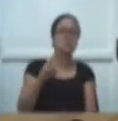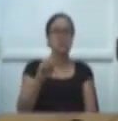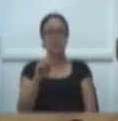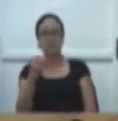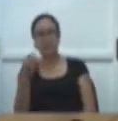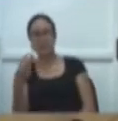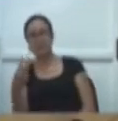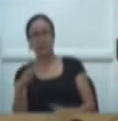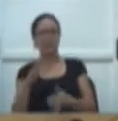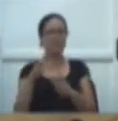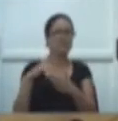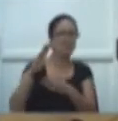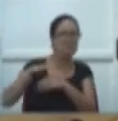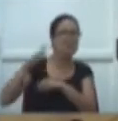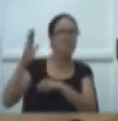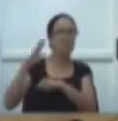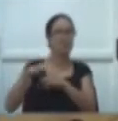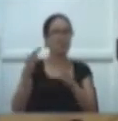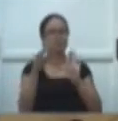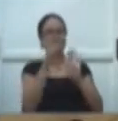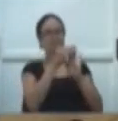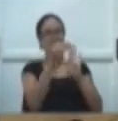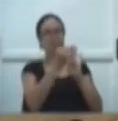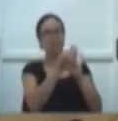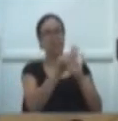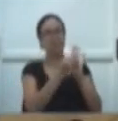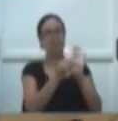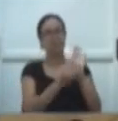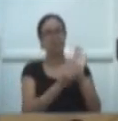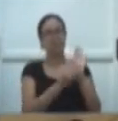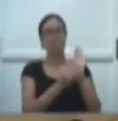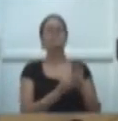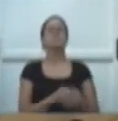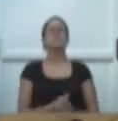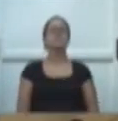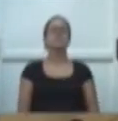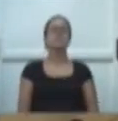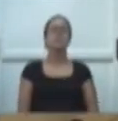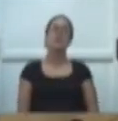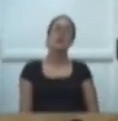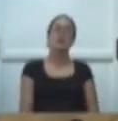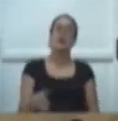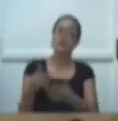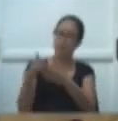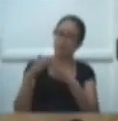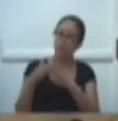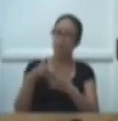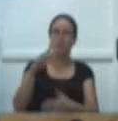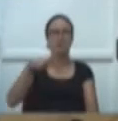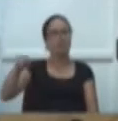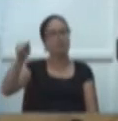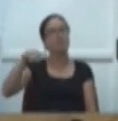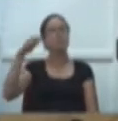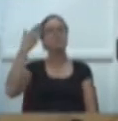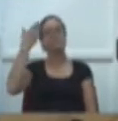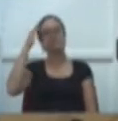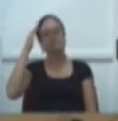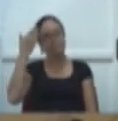203/15, 204/15, 205/15. Certa do entendimento e compreensão de Vossa